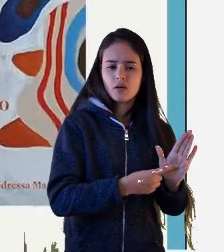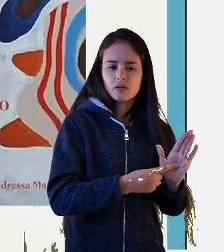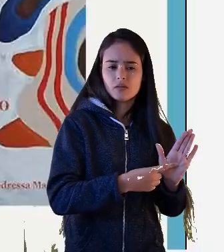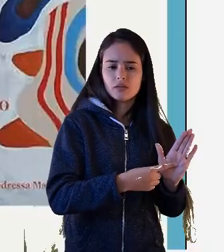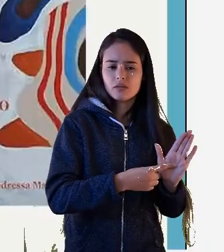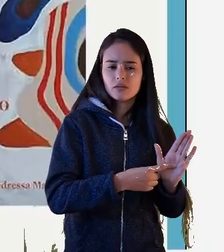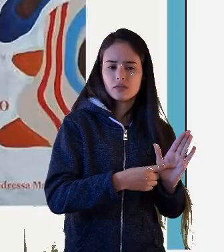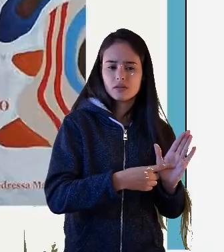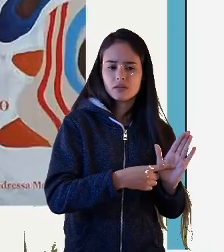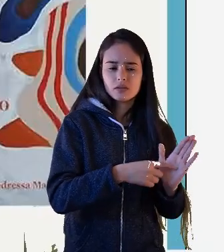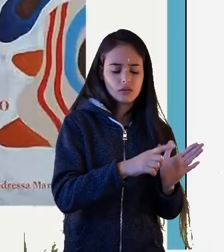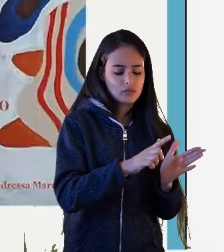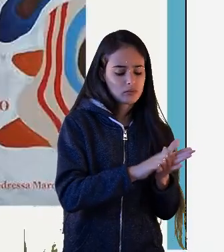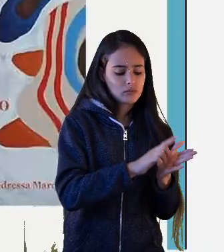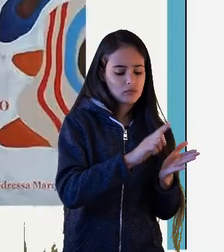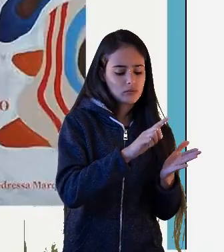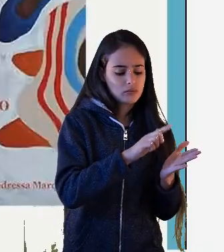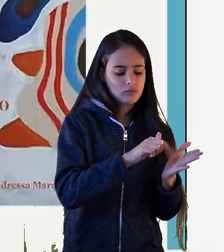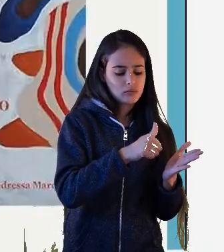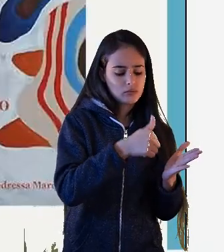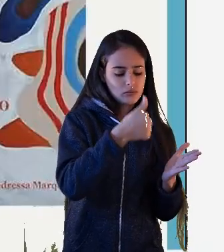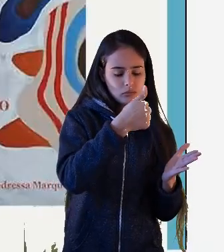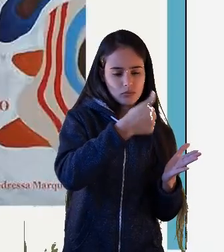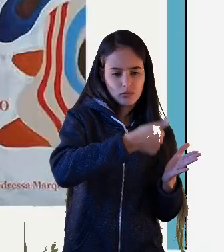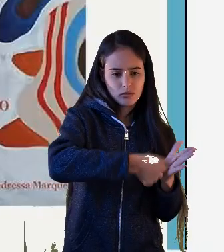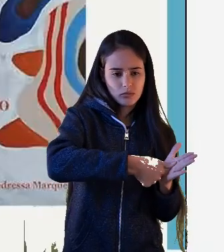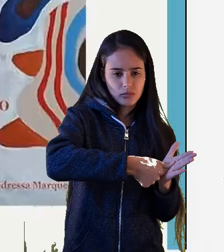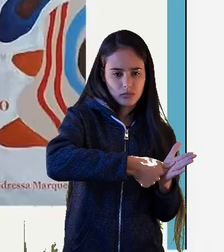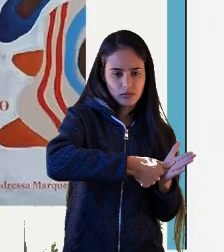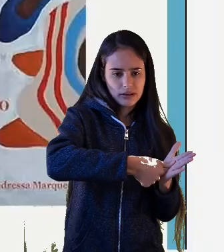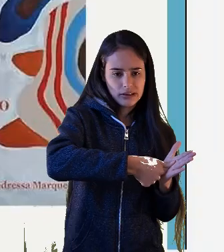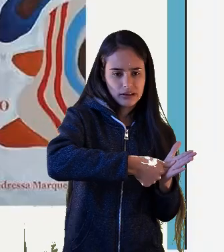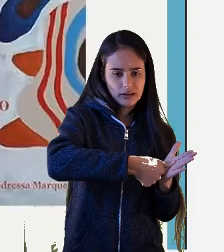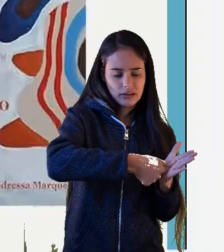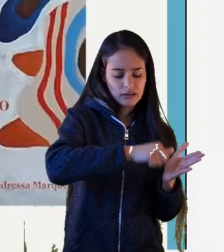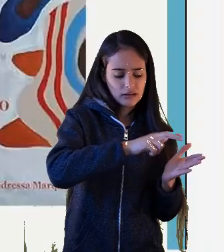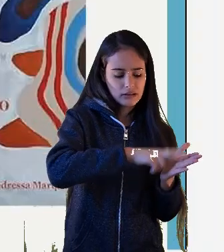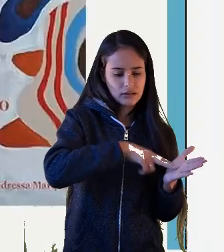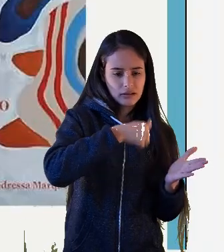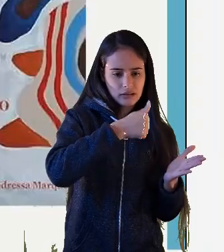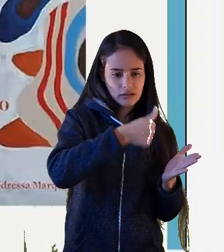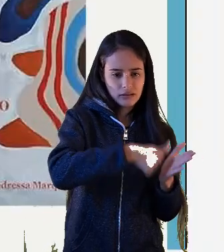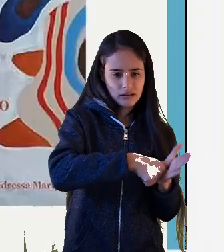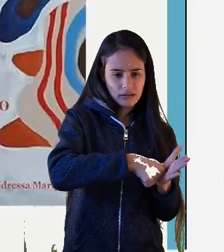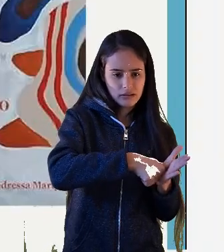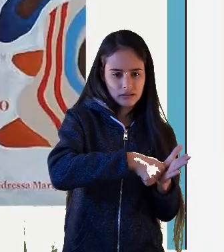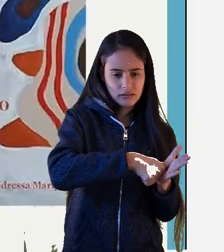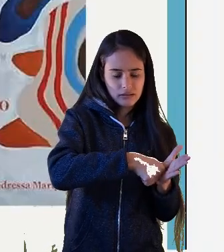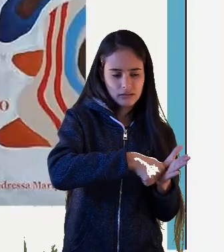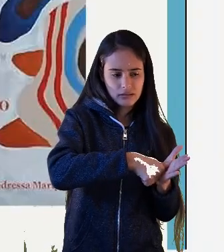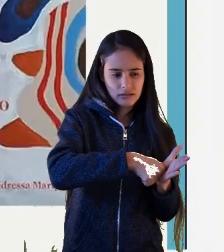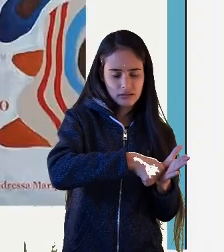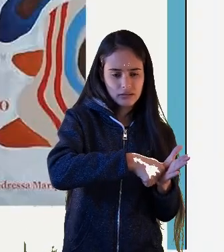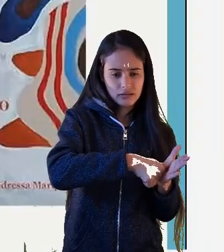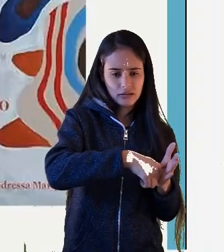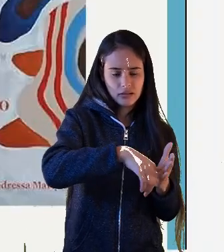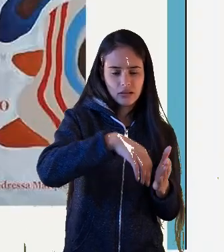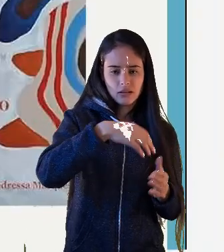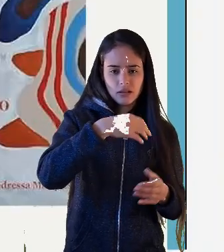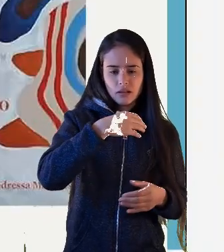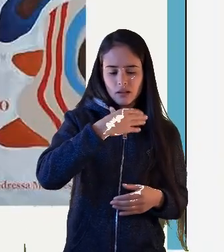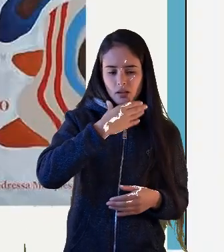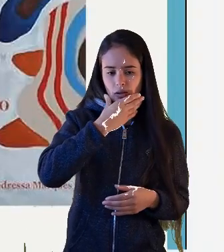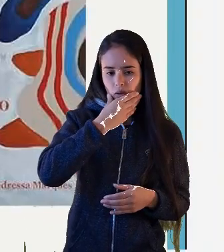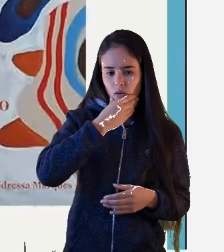da constitucionalidade, né? Por isso que fez 10 anos ali em 22. E aí esse menino, ele passa muito, ele tem essa vida parecida com